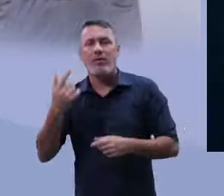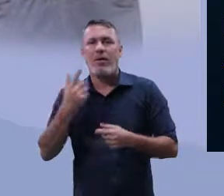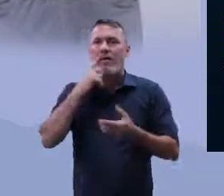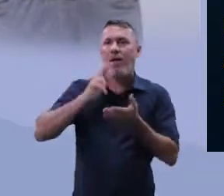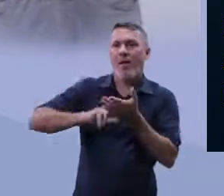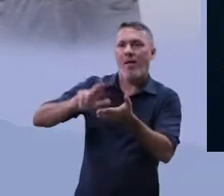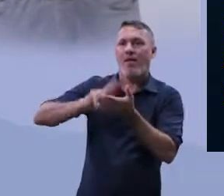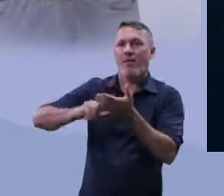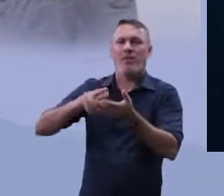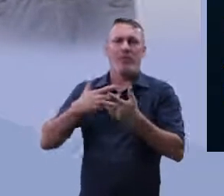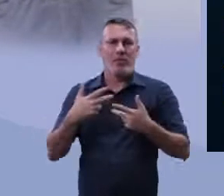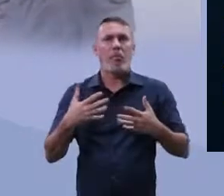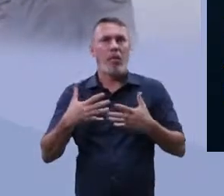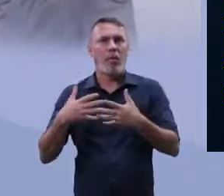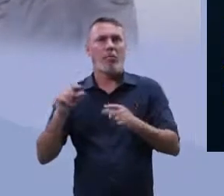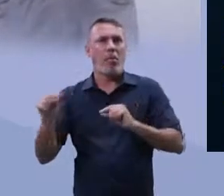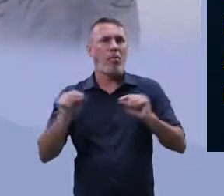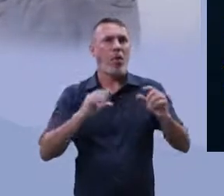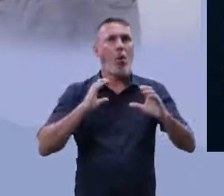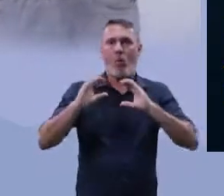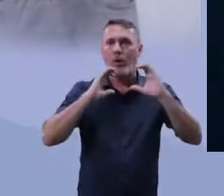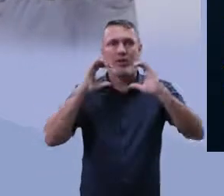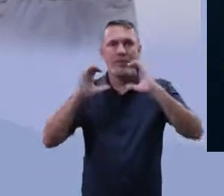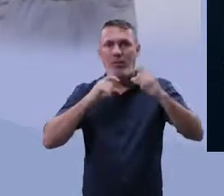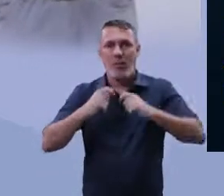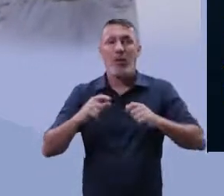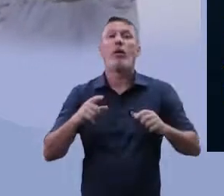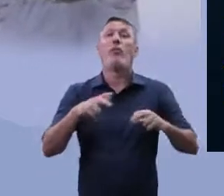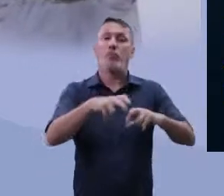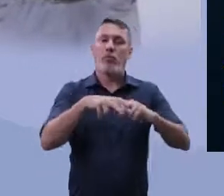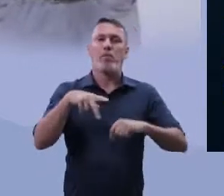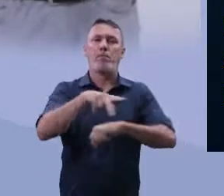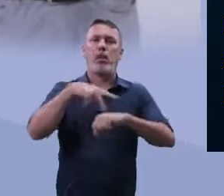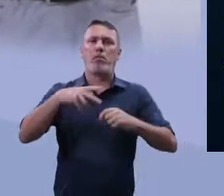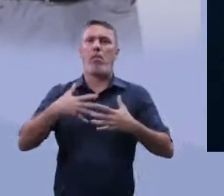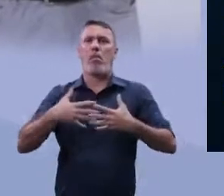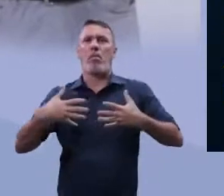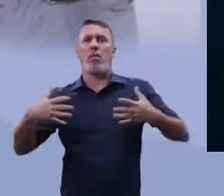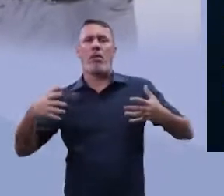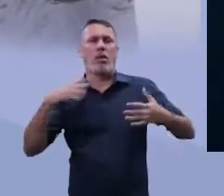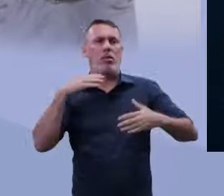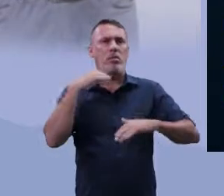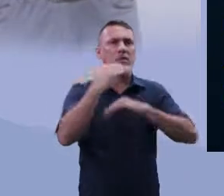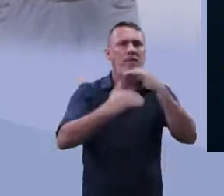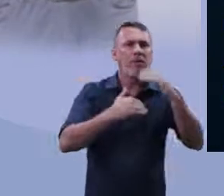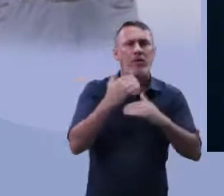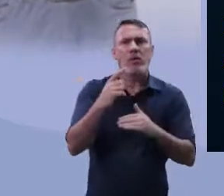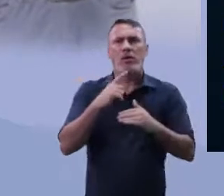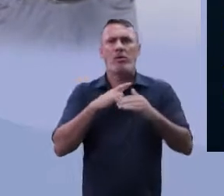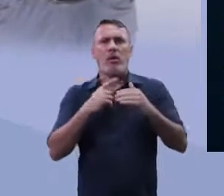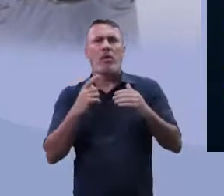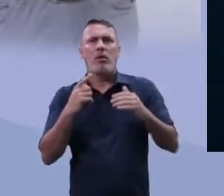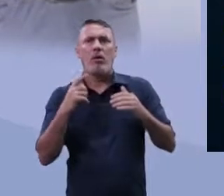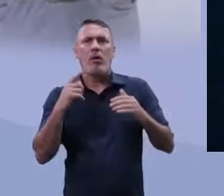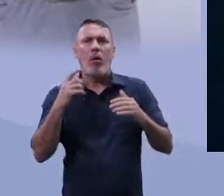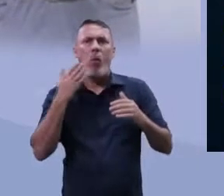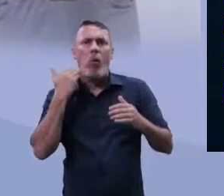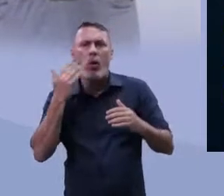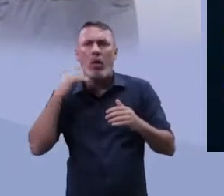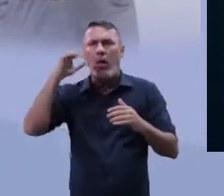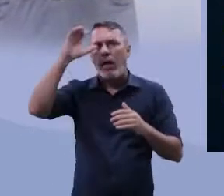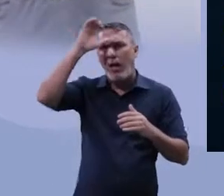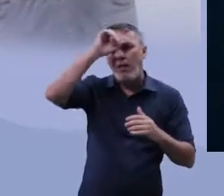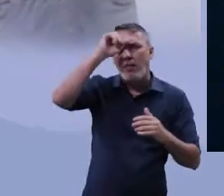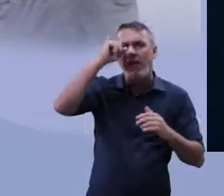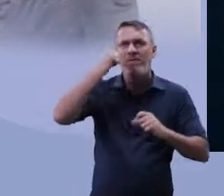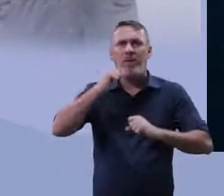telefone, né, nós tivemos aí as nações, né, se desenvolvendo, né, produzindo, se industrializando, né,